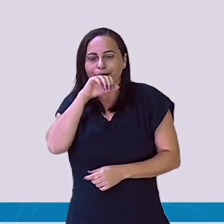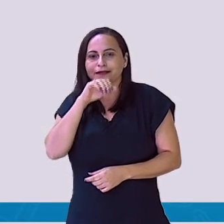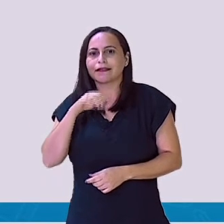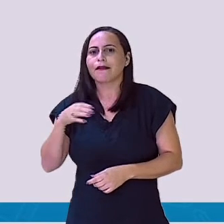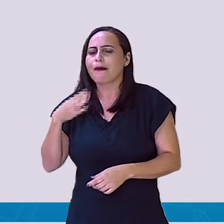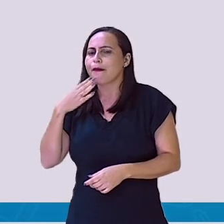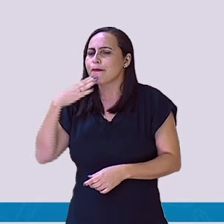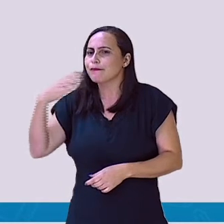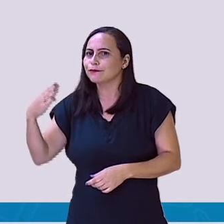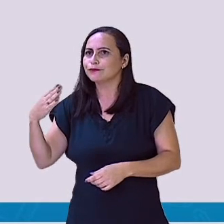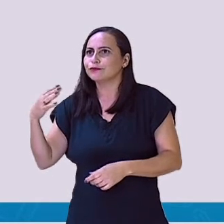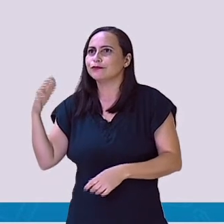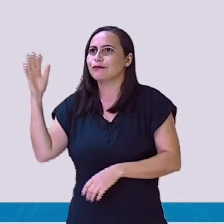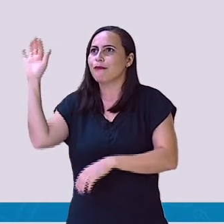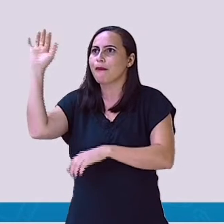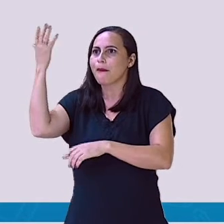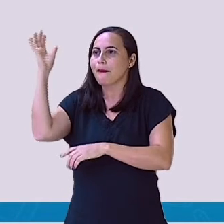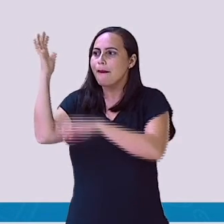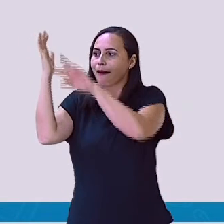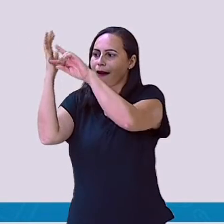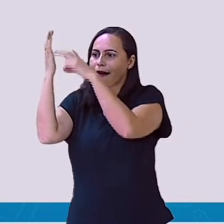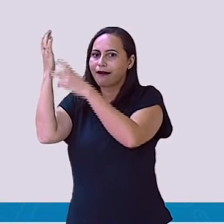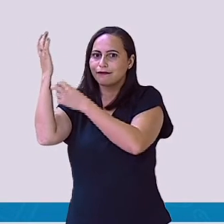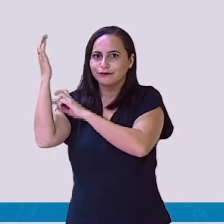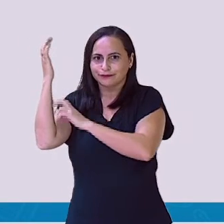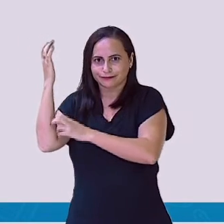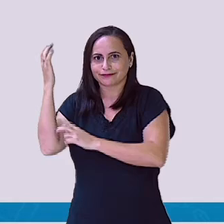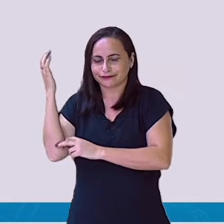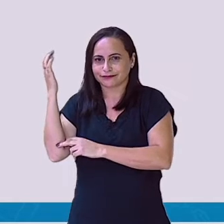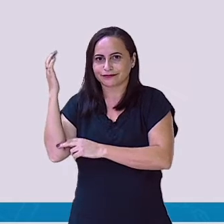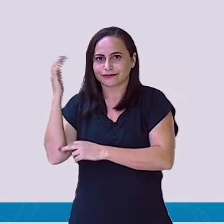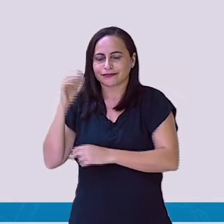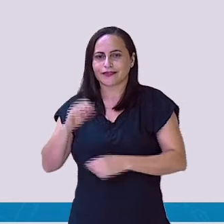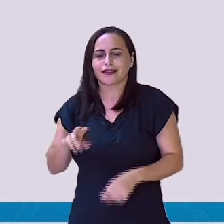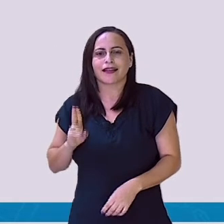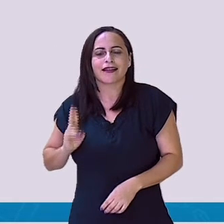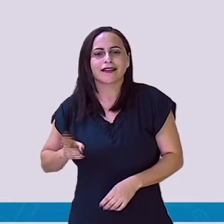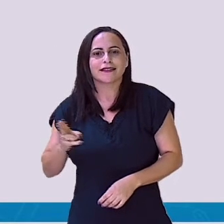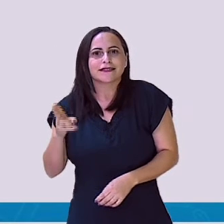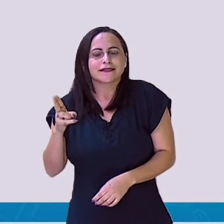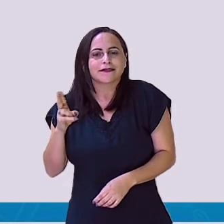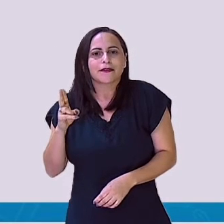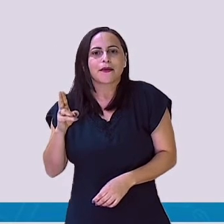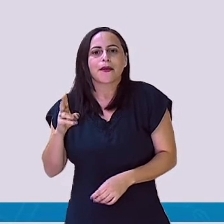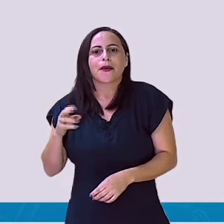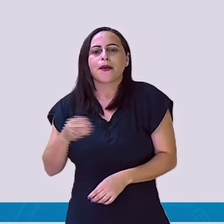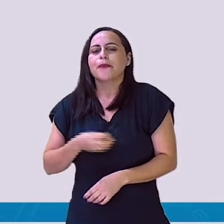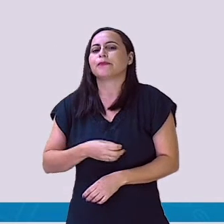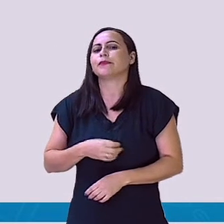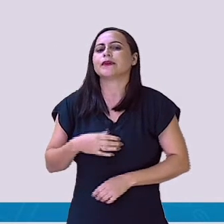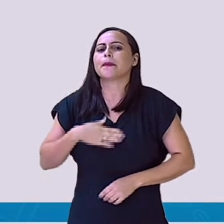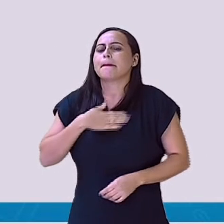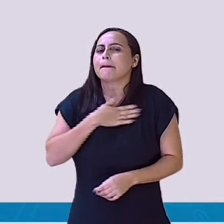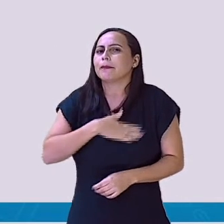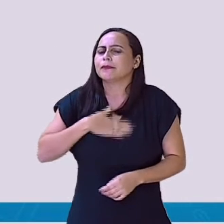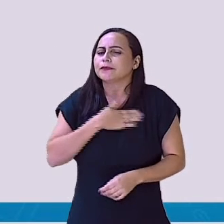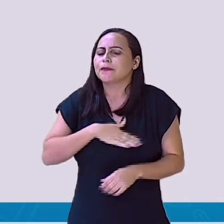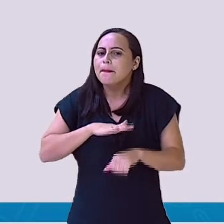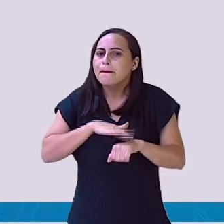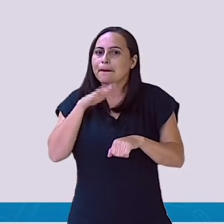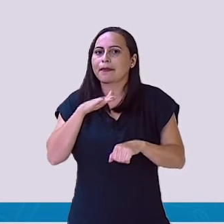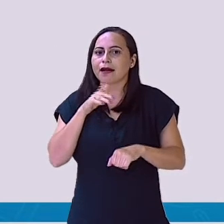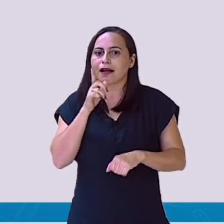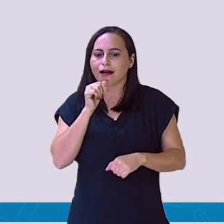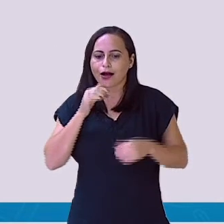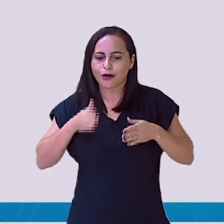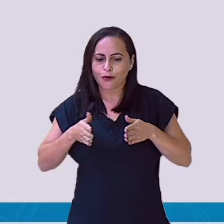seu redor, mas o que ele mais gostava de fazer era descer o rio em sua canoa.